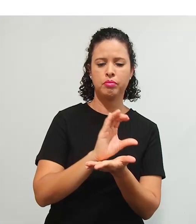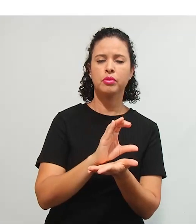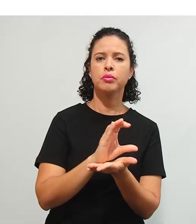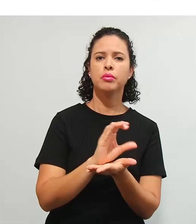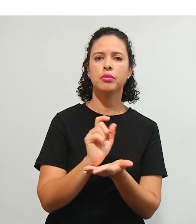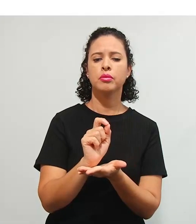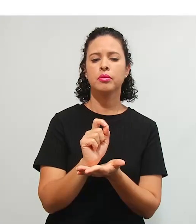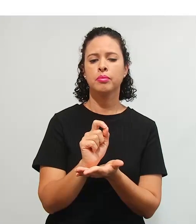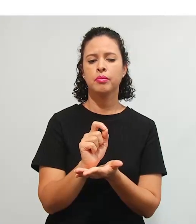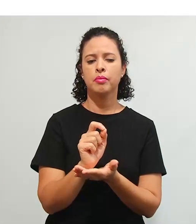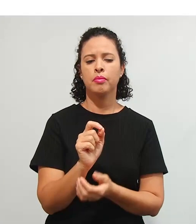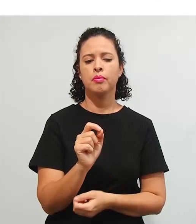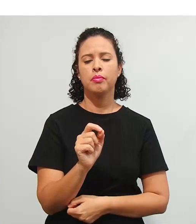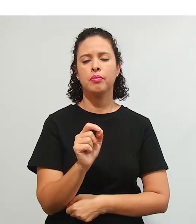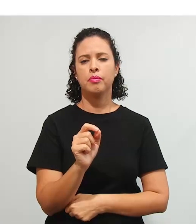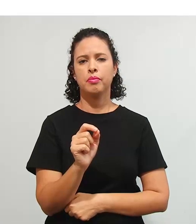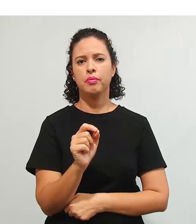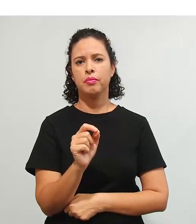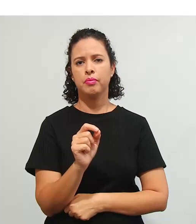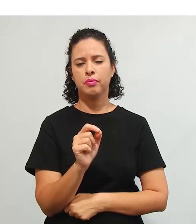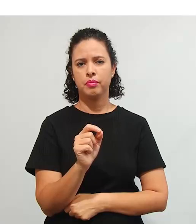lá aquela